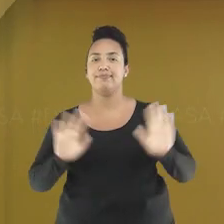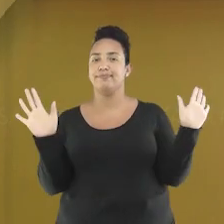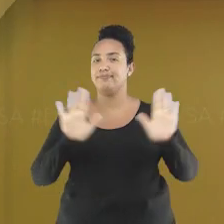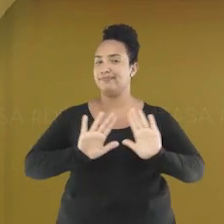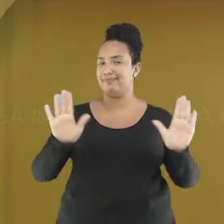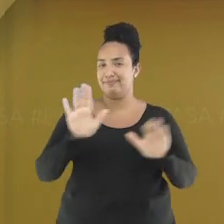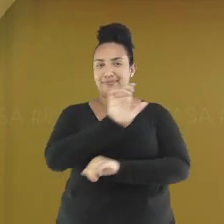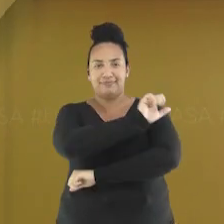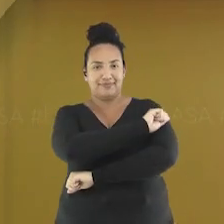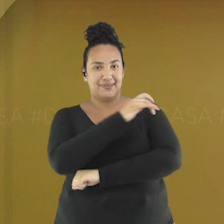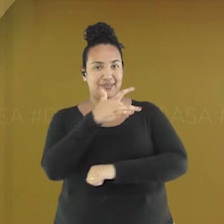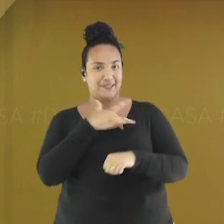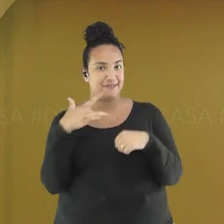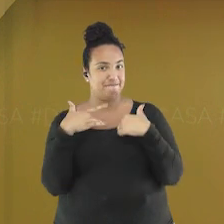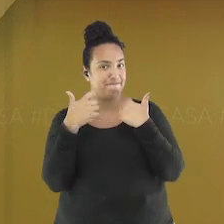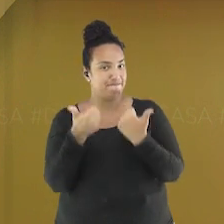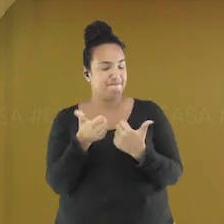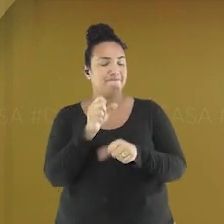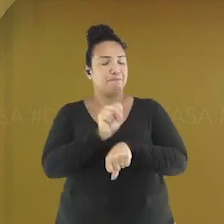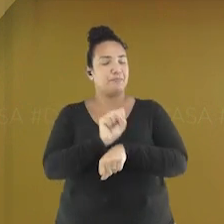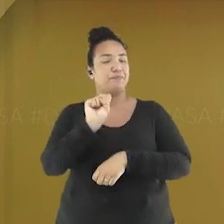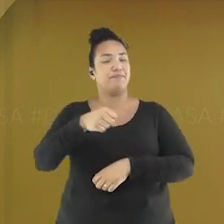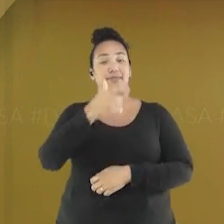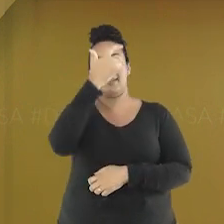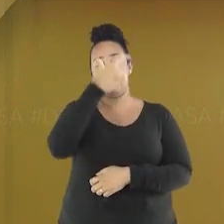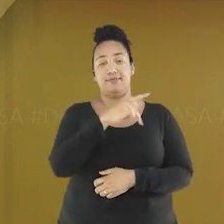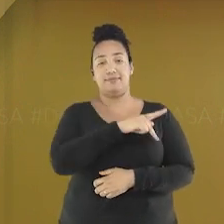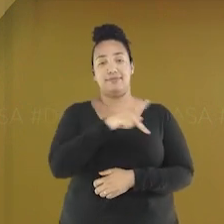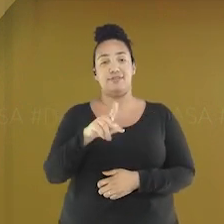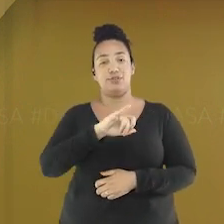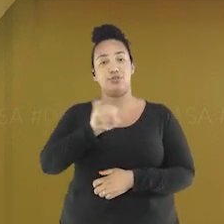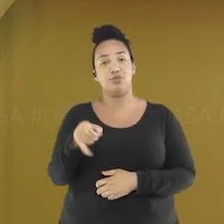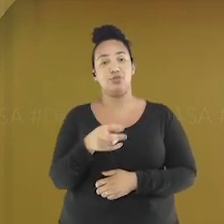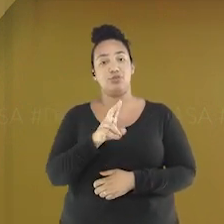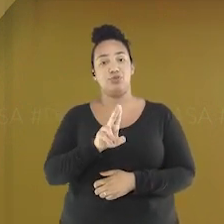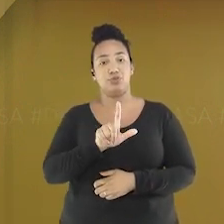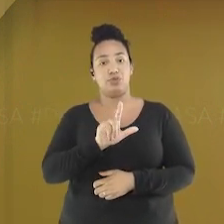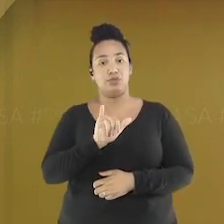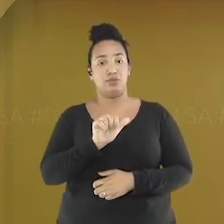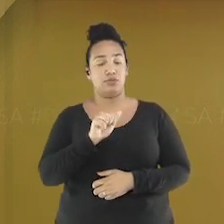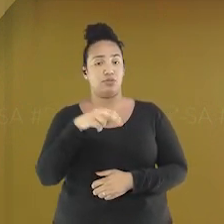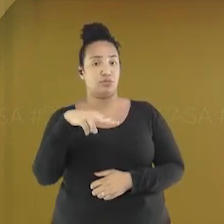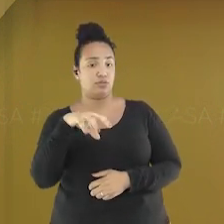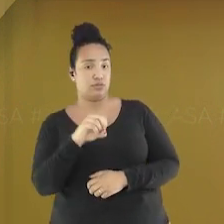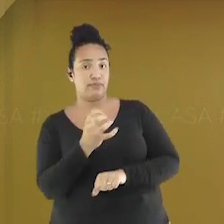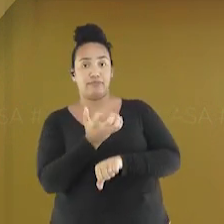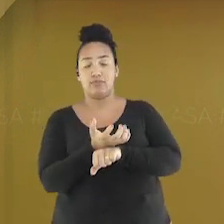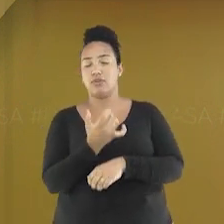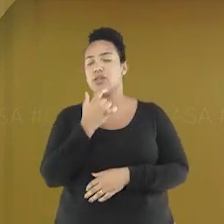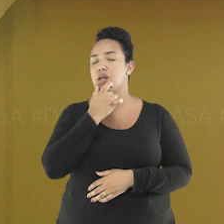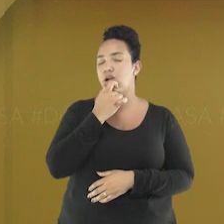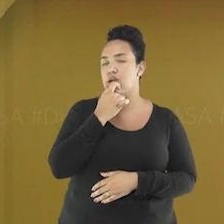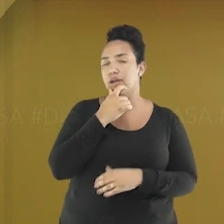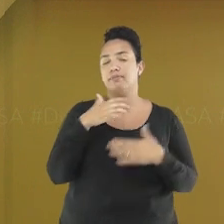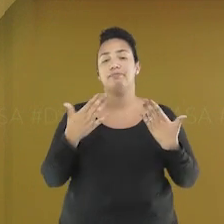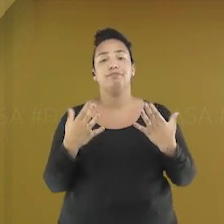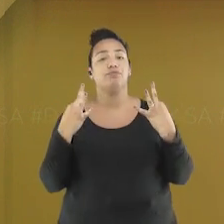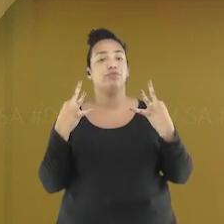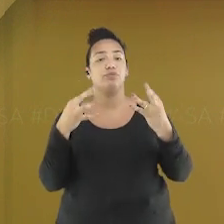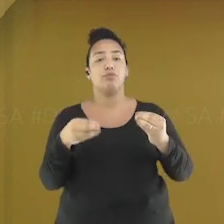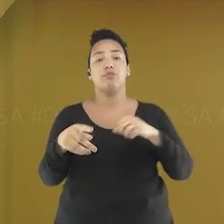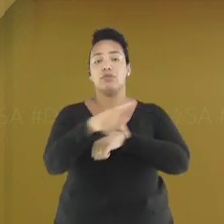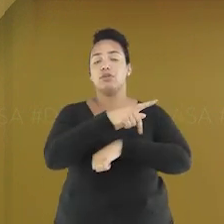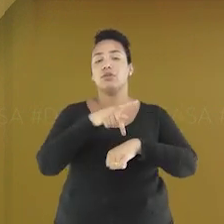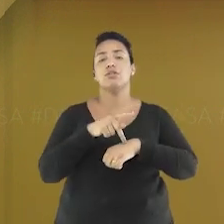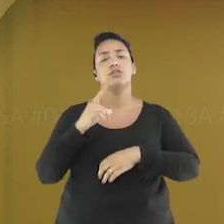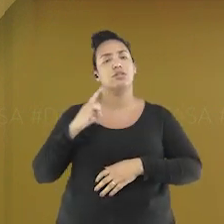Olá, estudantes, como estão? Espero que bem. Sou Juliano, professor de língua inglesa. Em todos os países